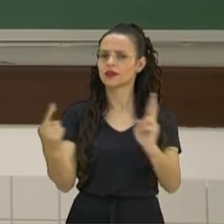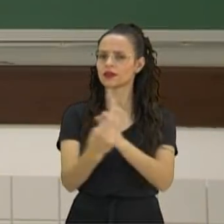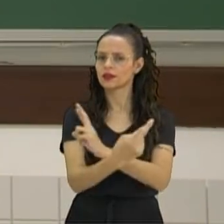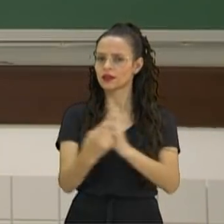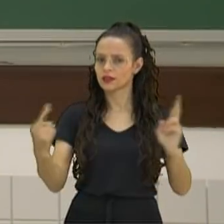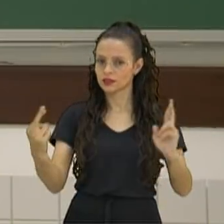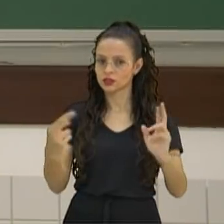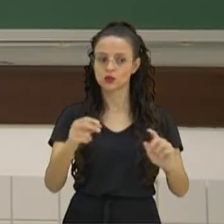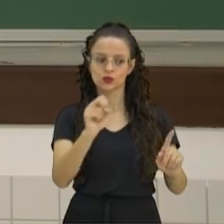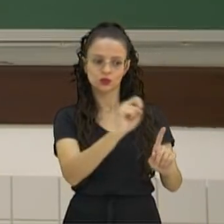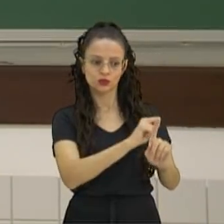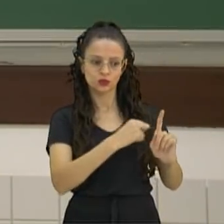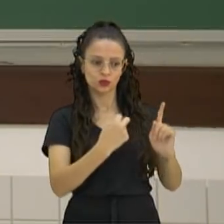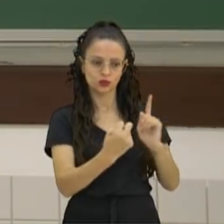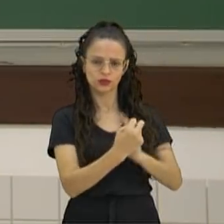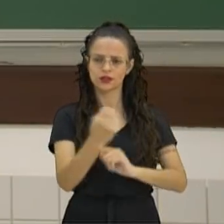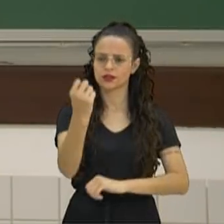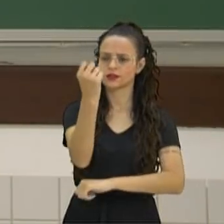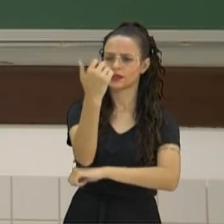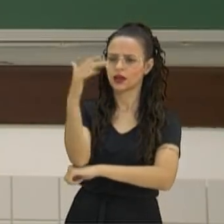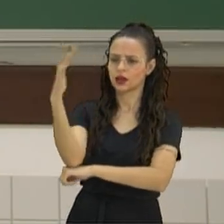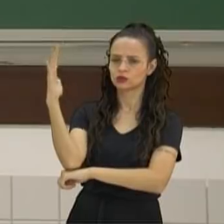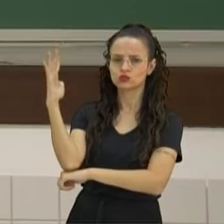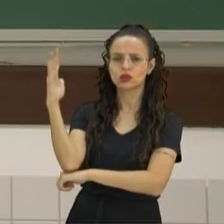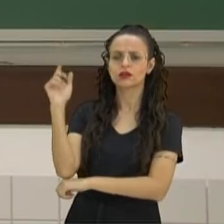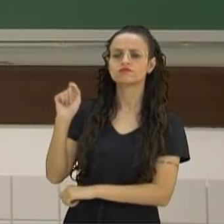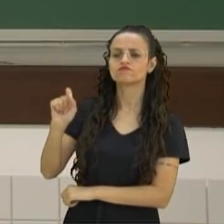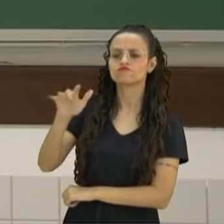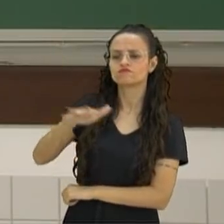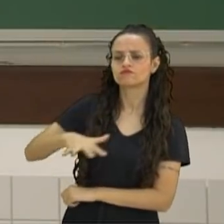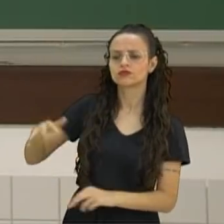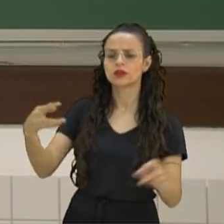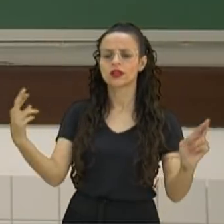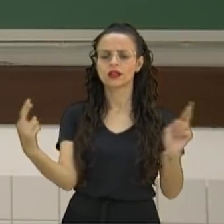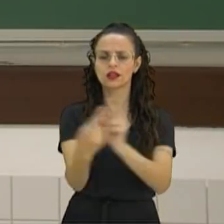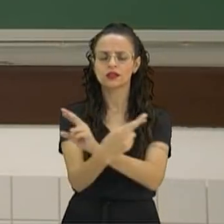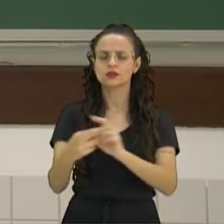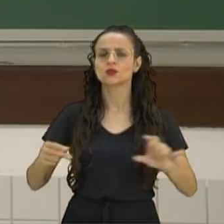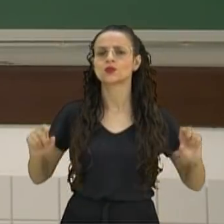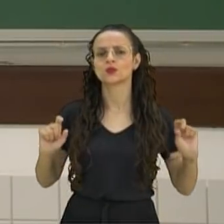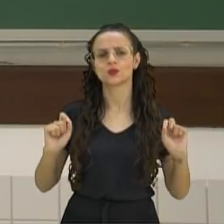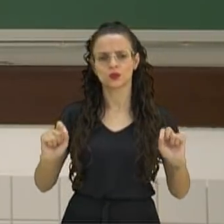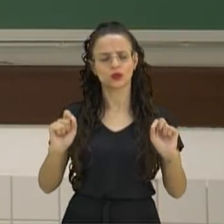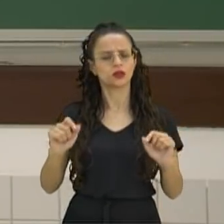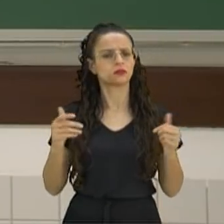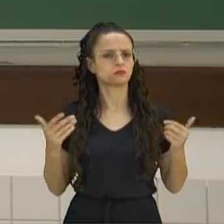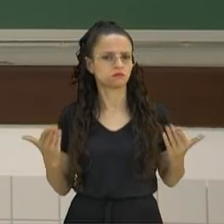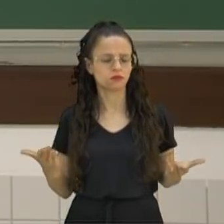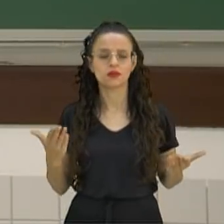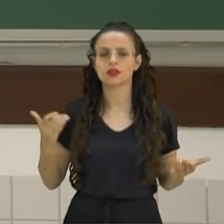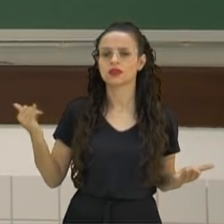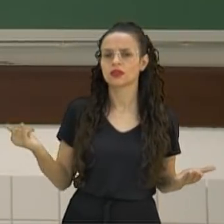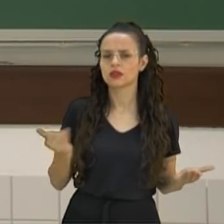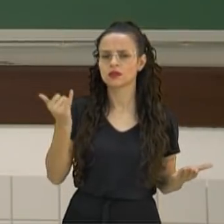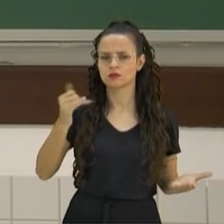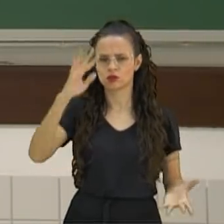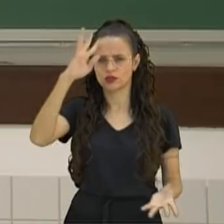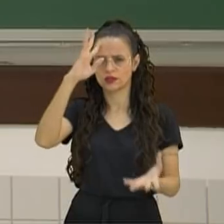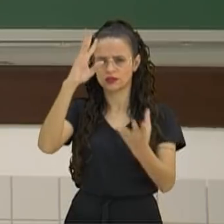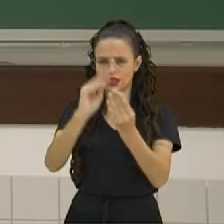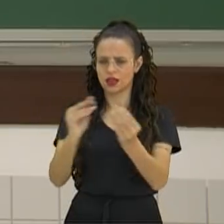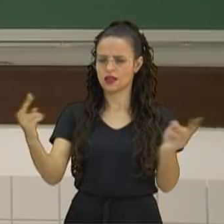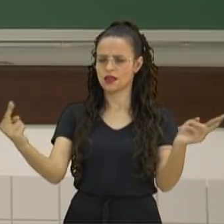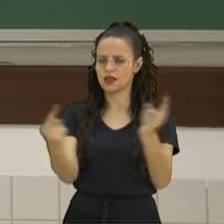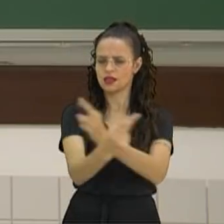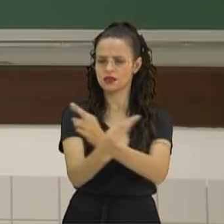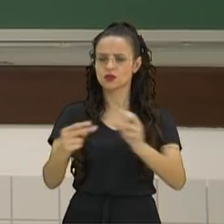da sociedade com a natureza. O que é isso? O que é importante entender dessa